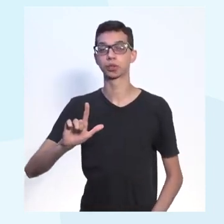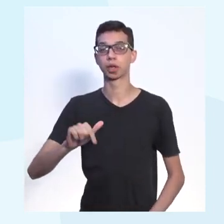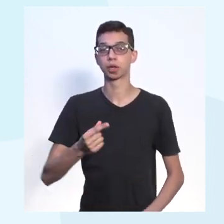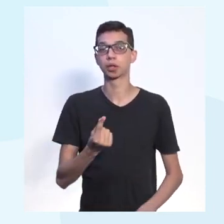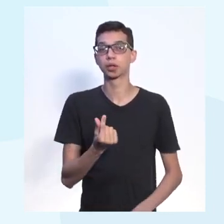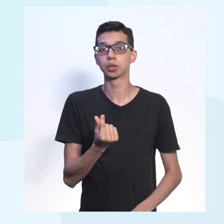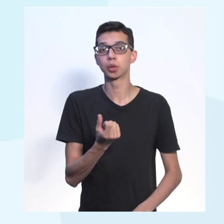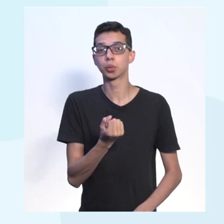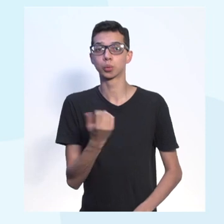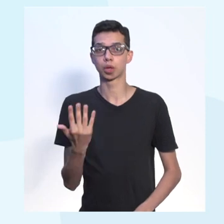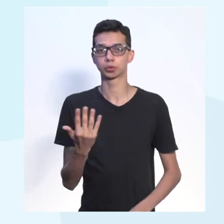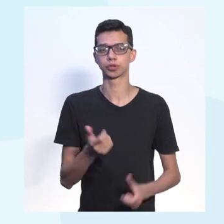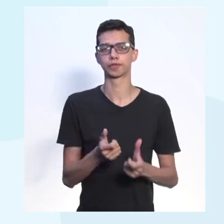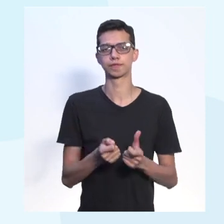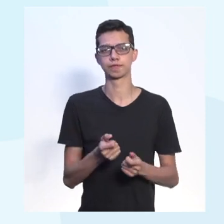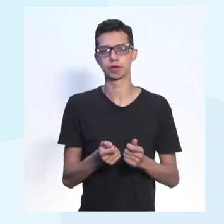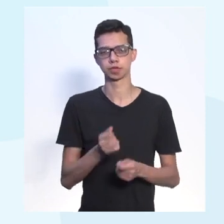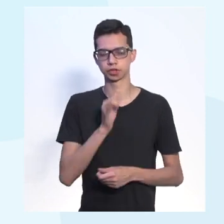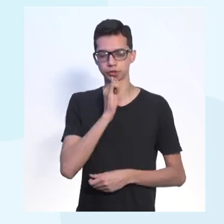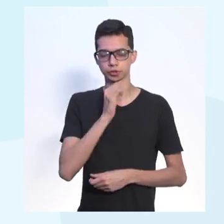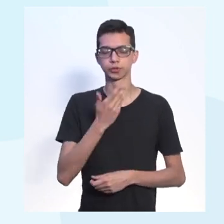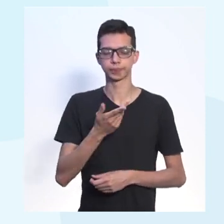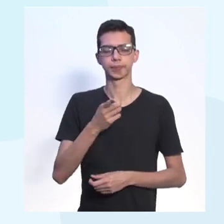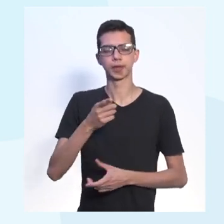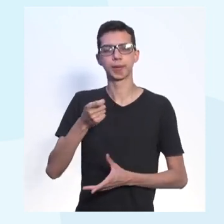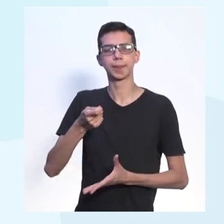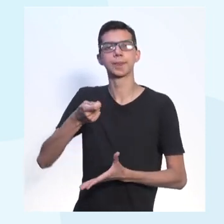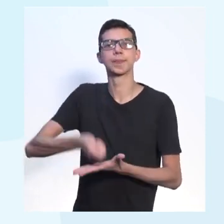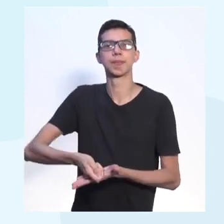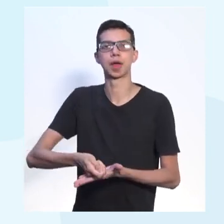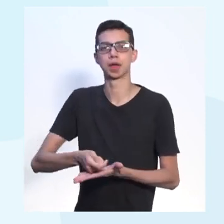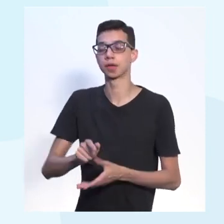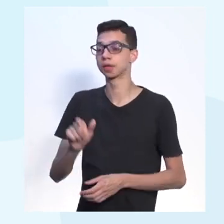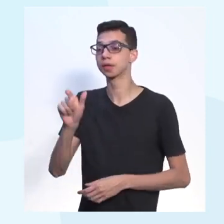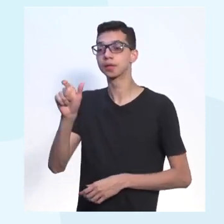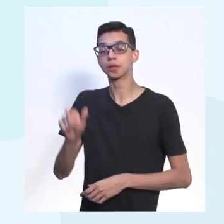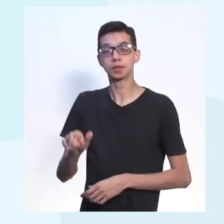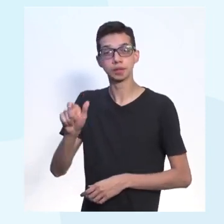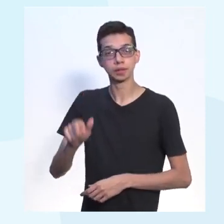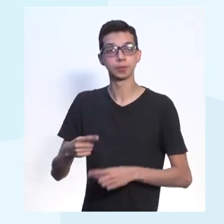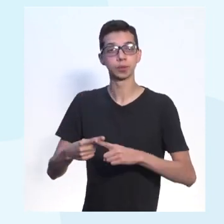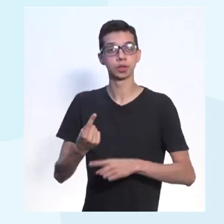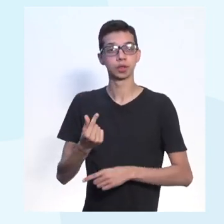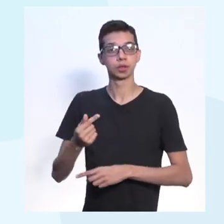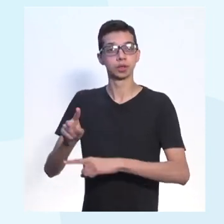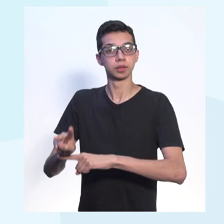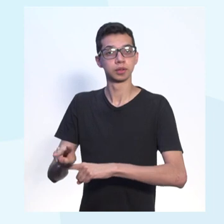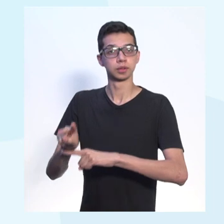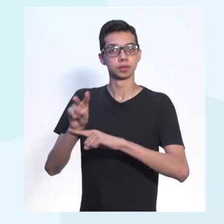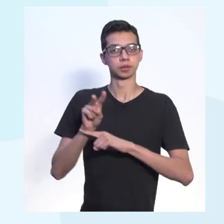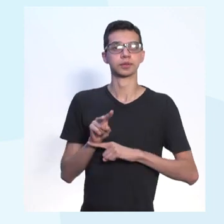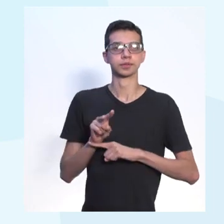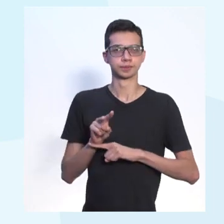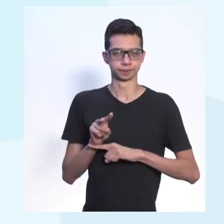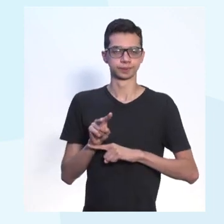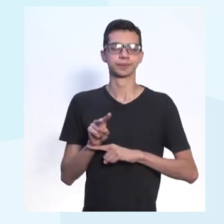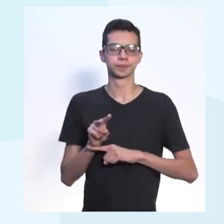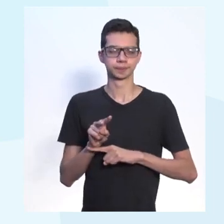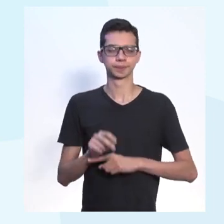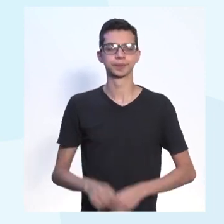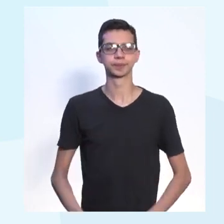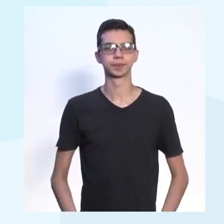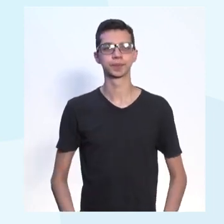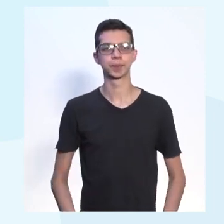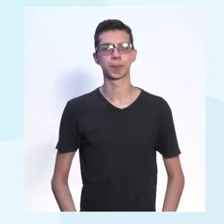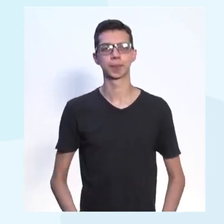videogame, ou seja, um valor pago a um credor pelo empréstimo em dinheiro. No